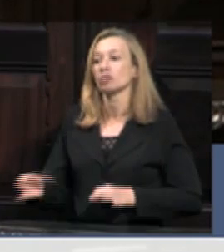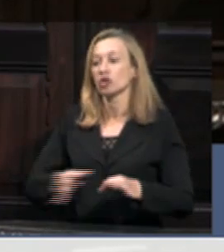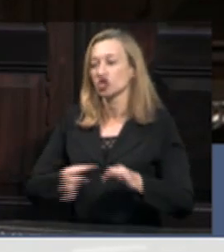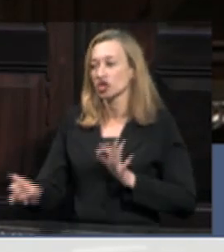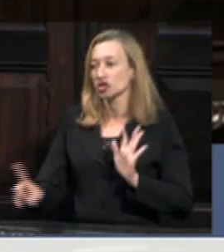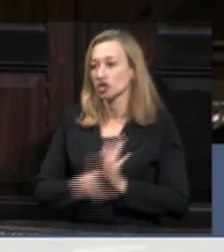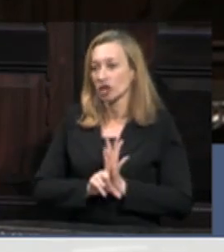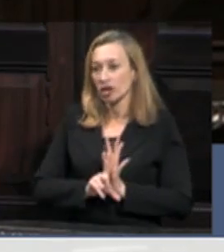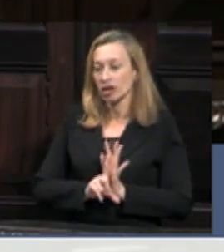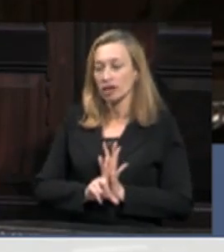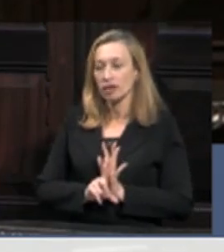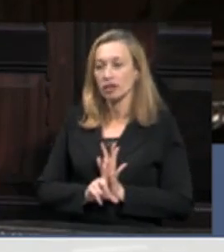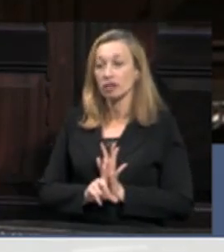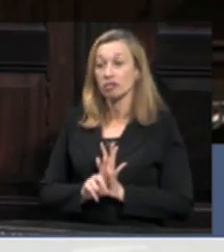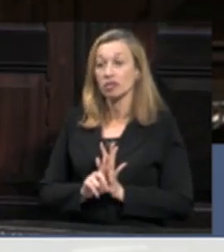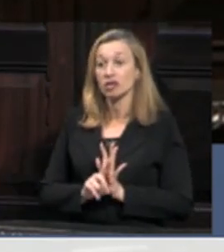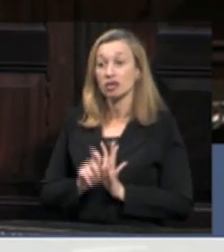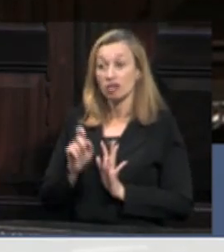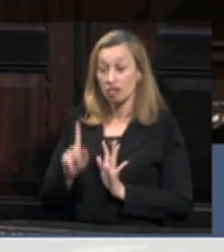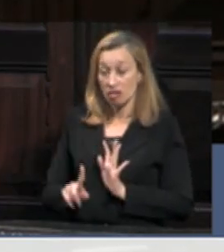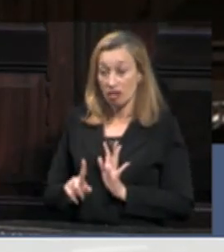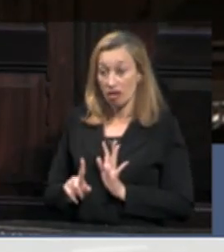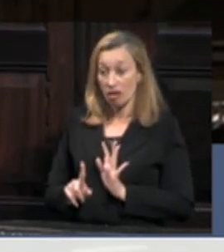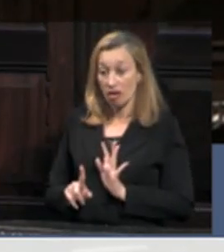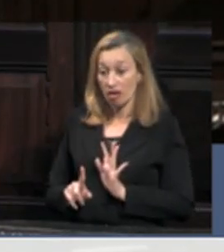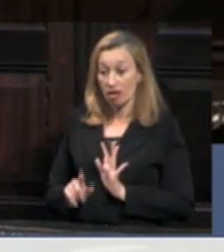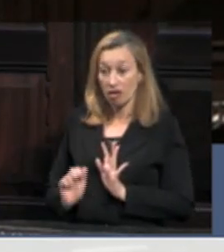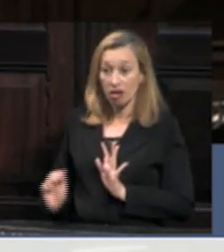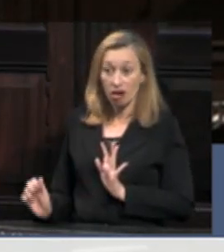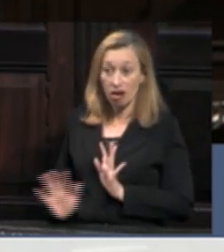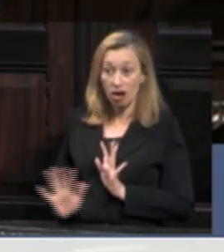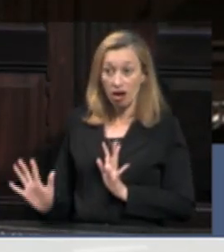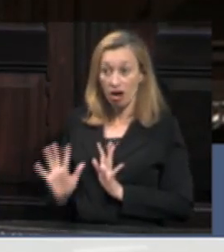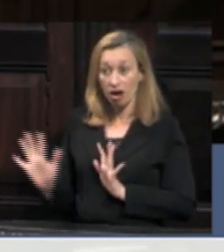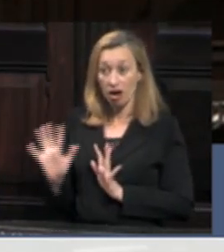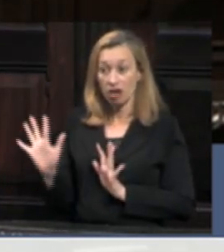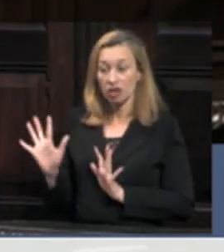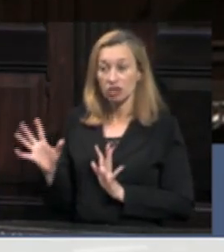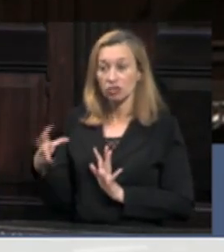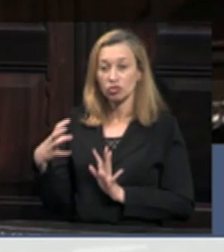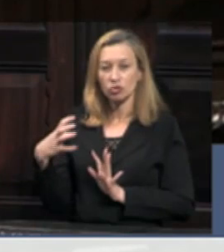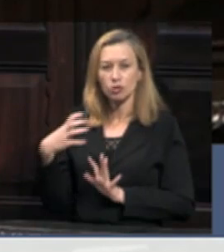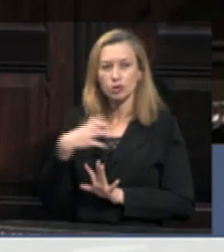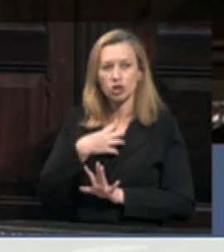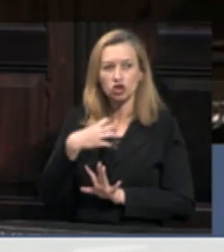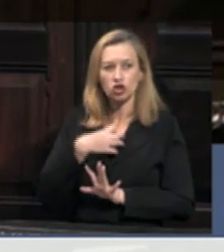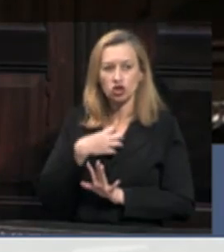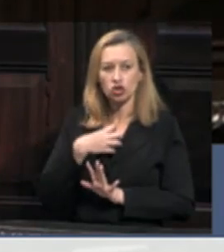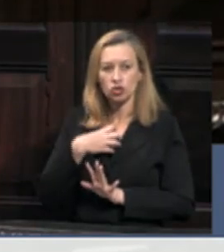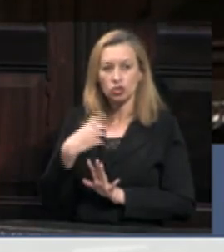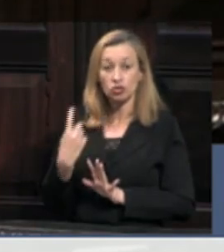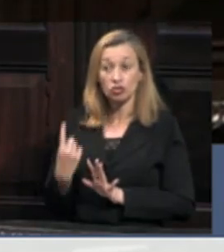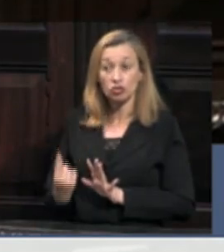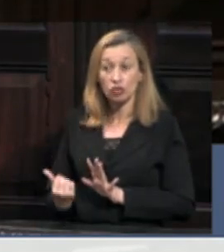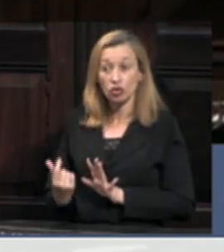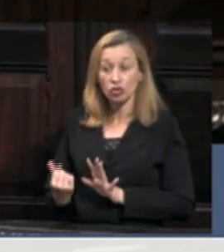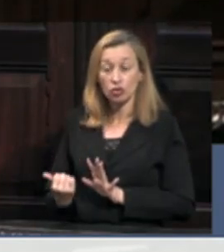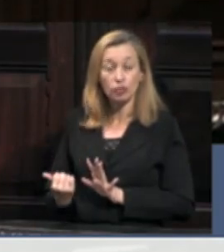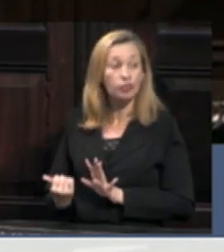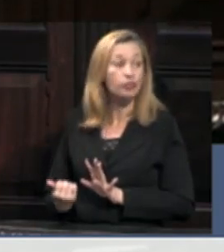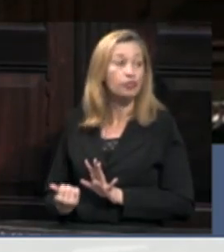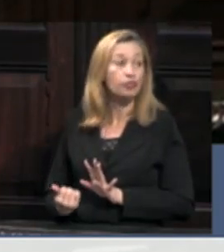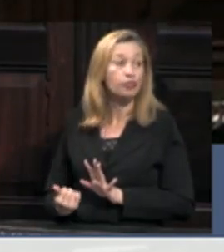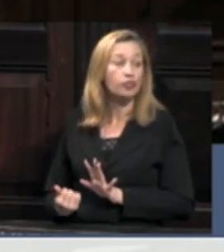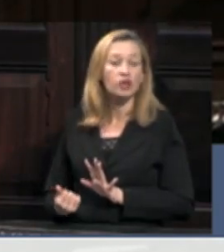lei que é muito caro no sentido de estimado, do seu prefeito